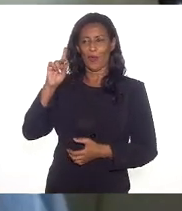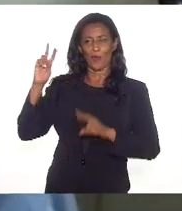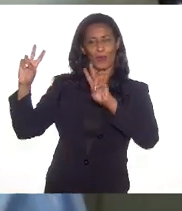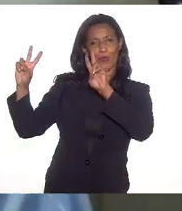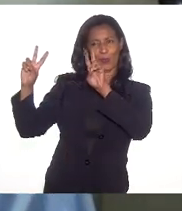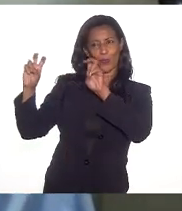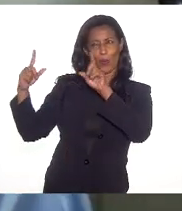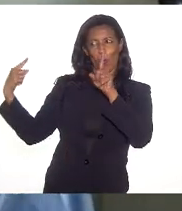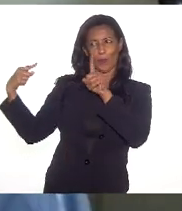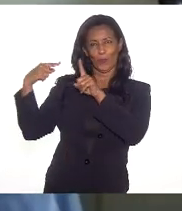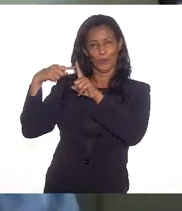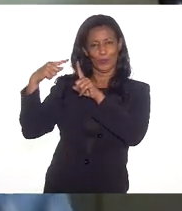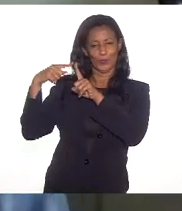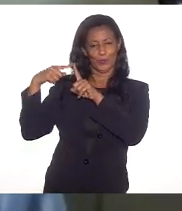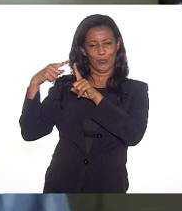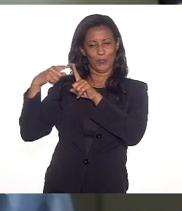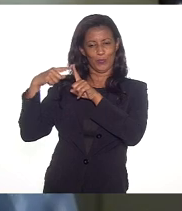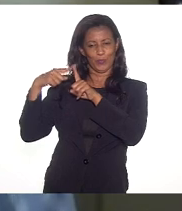o objeto,